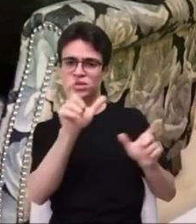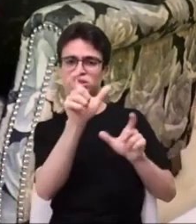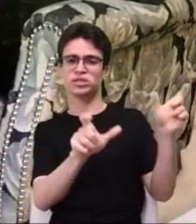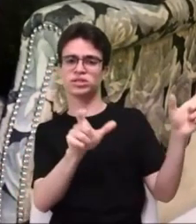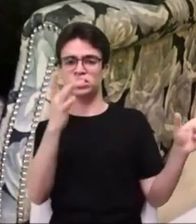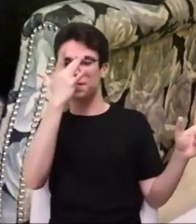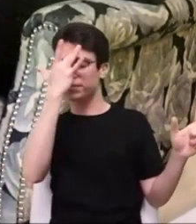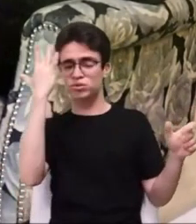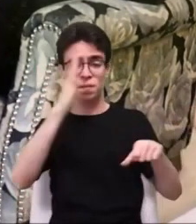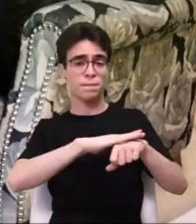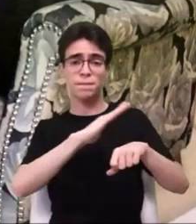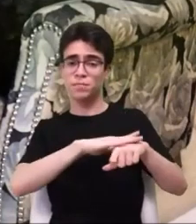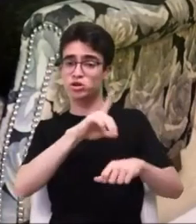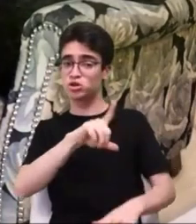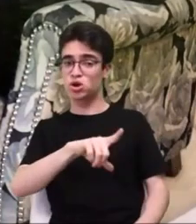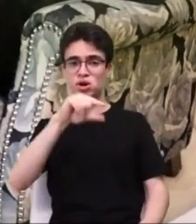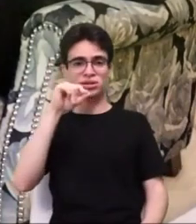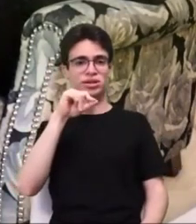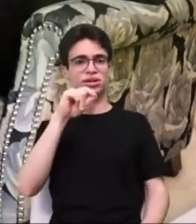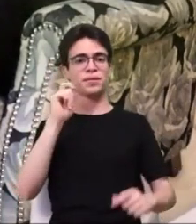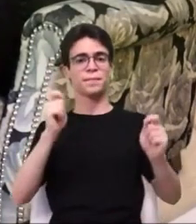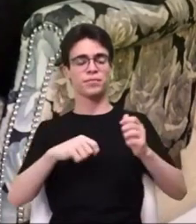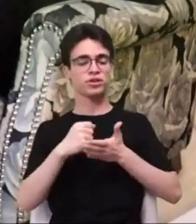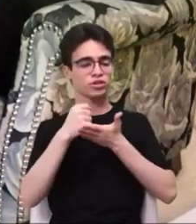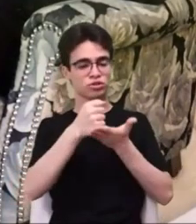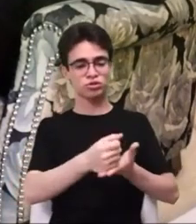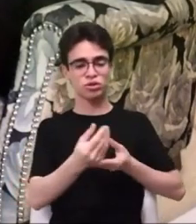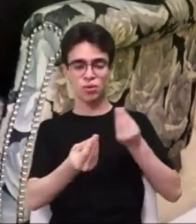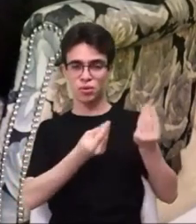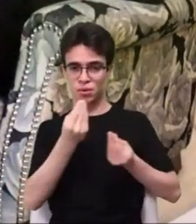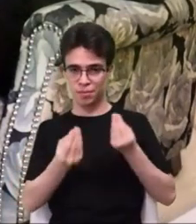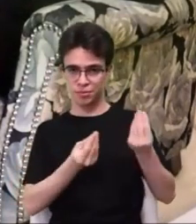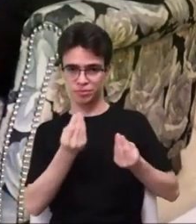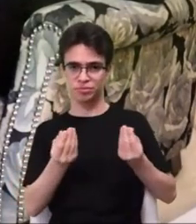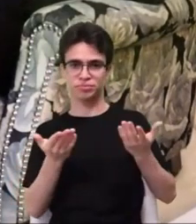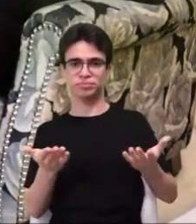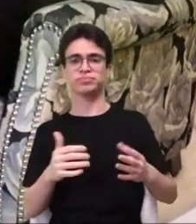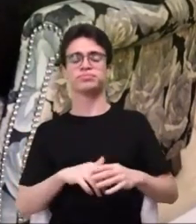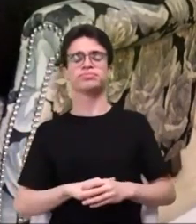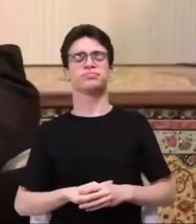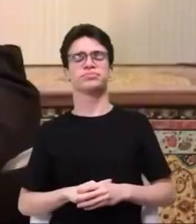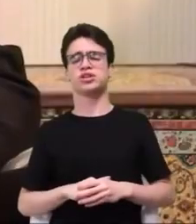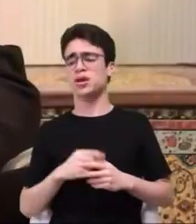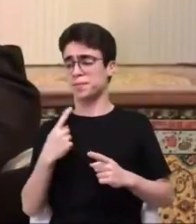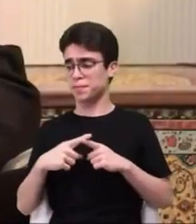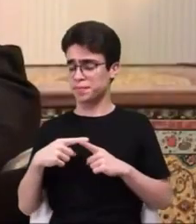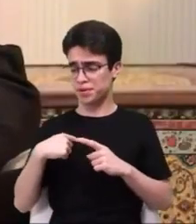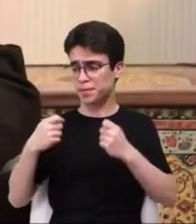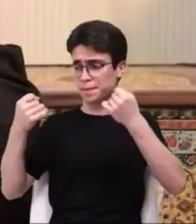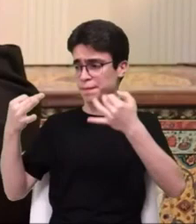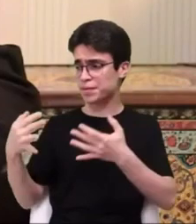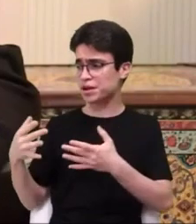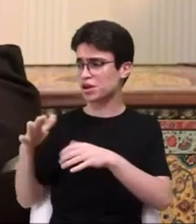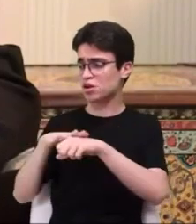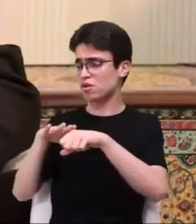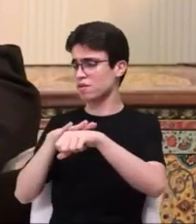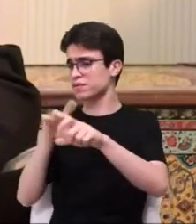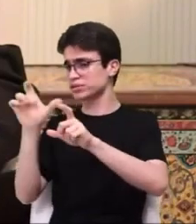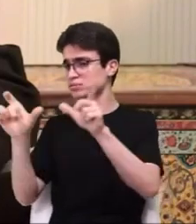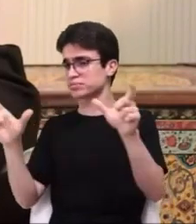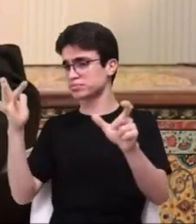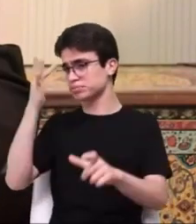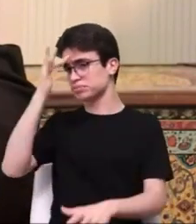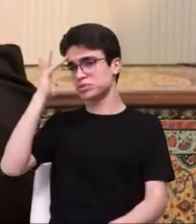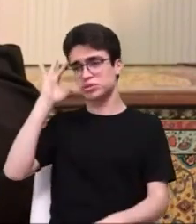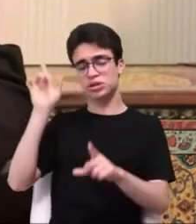pessoas escolherem que tipo de ajuda querem ter, não é? Tanto que eu falo, né, que é para as pessoas que,